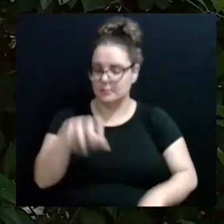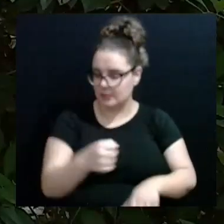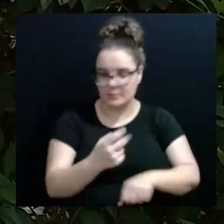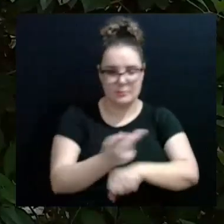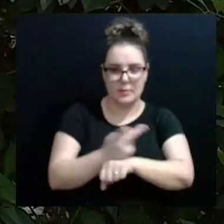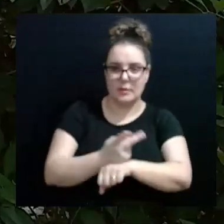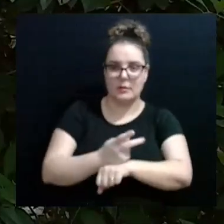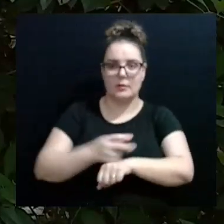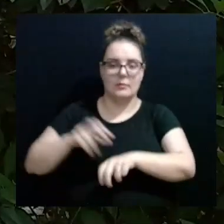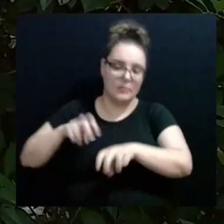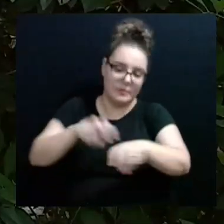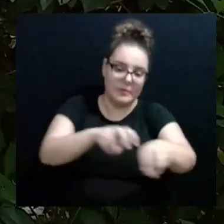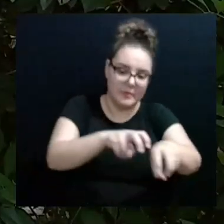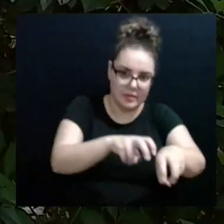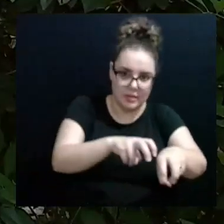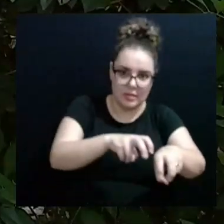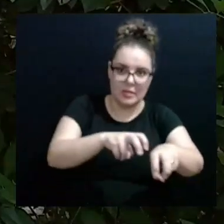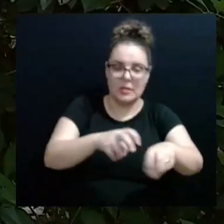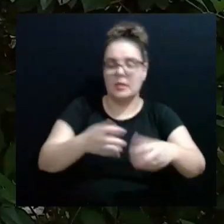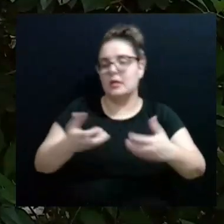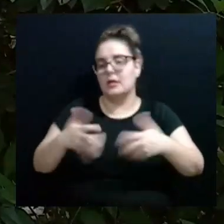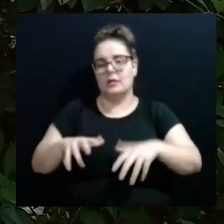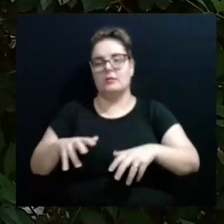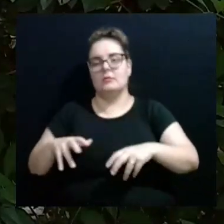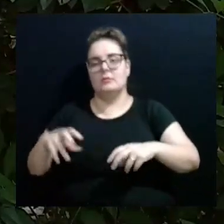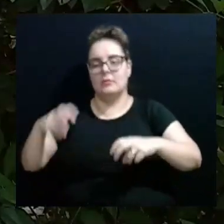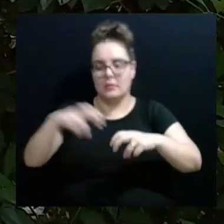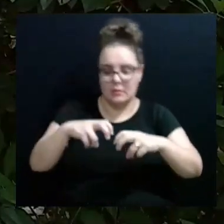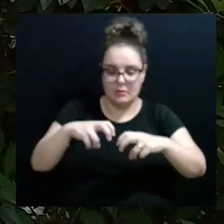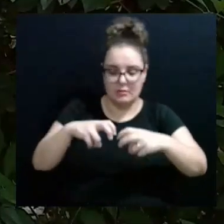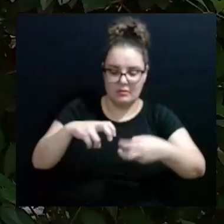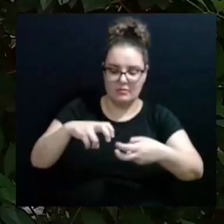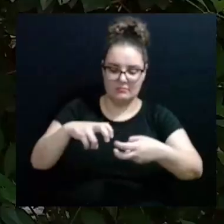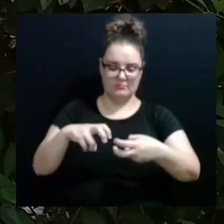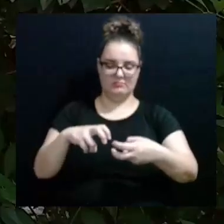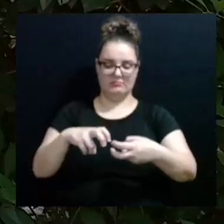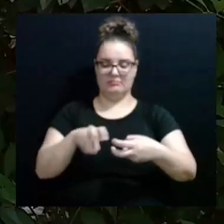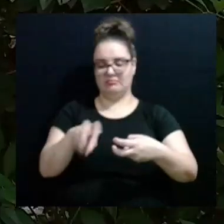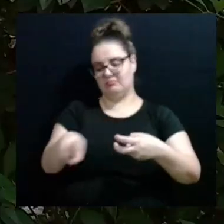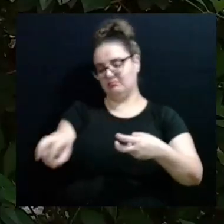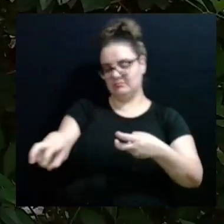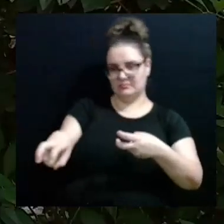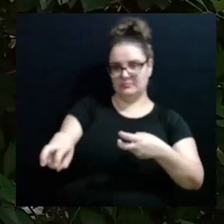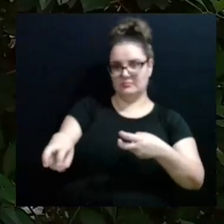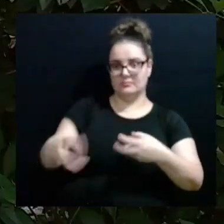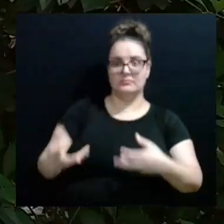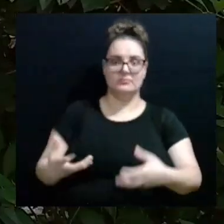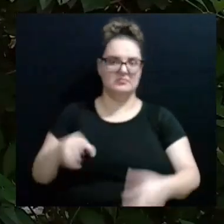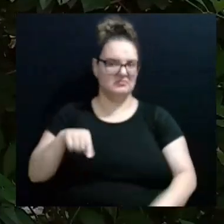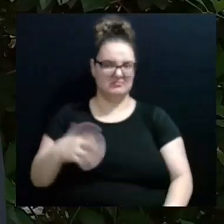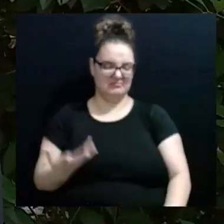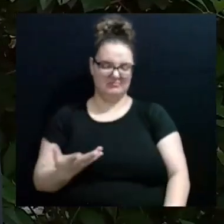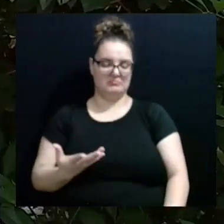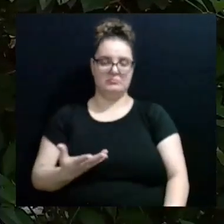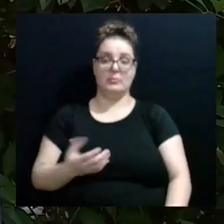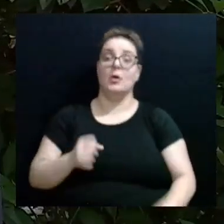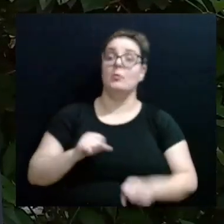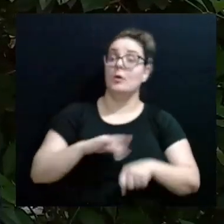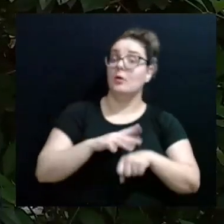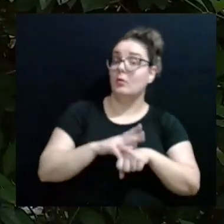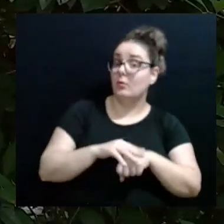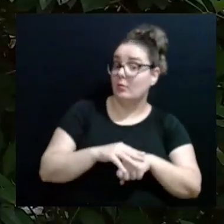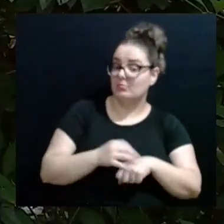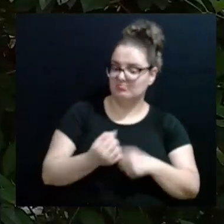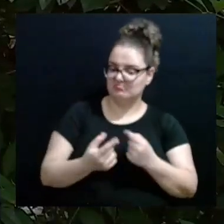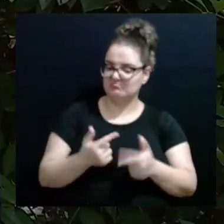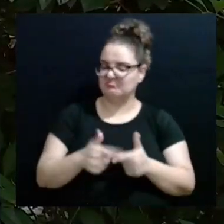caça, ele não quer se alimentar de um animal morto. Para ele, assim, instintivamente, aquele animal pode estar doente, pode estar com algum problema.